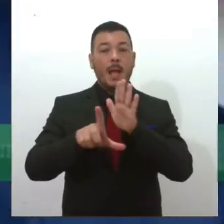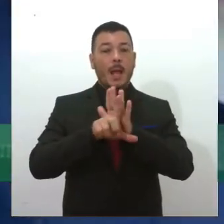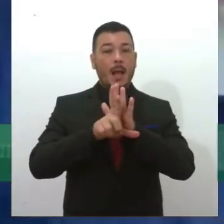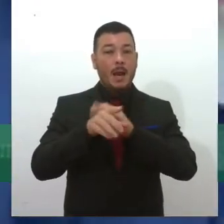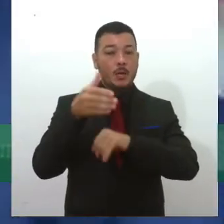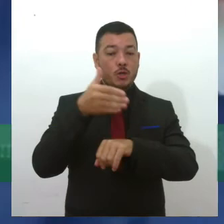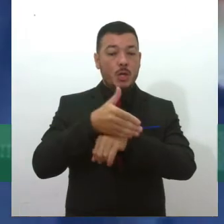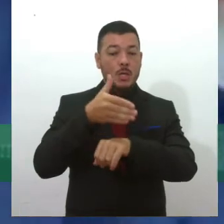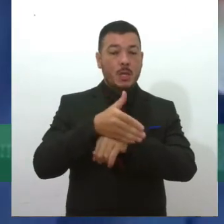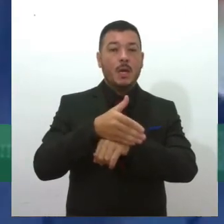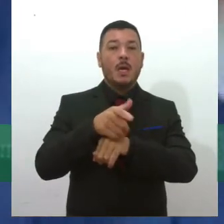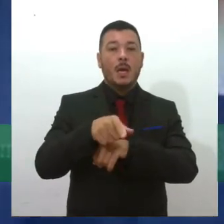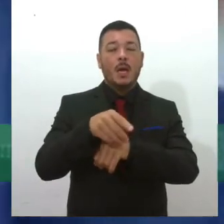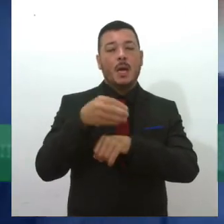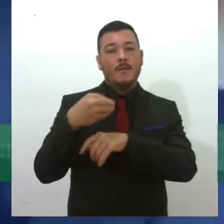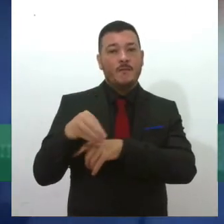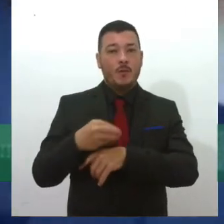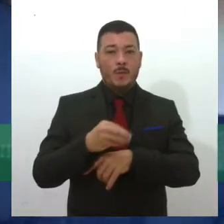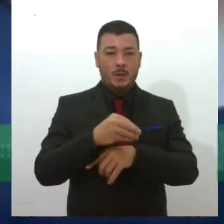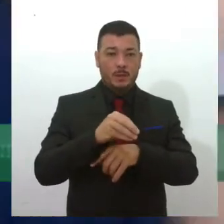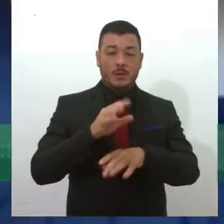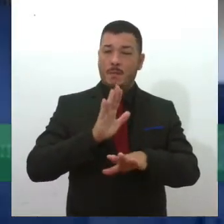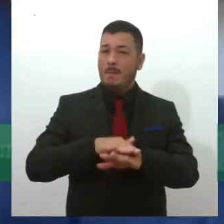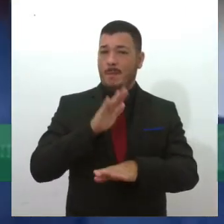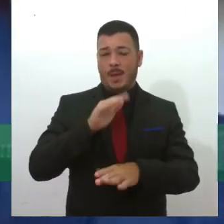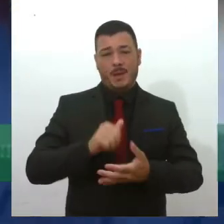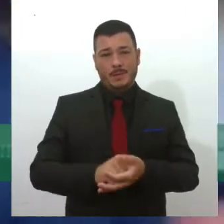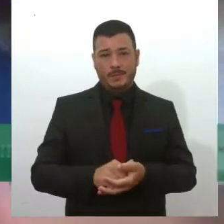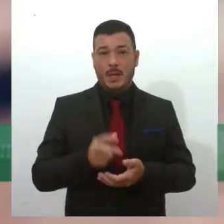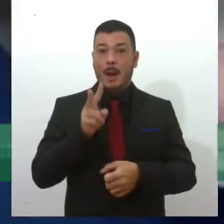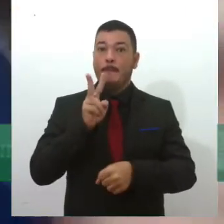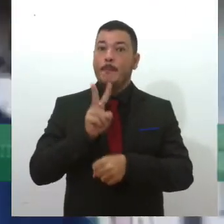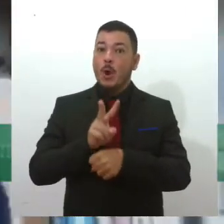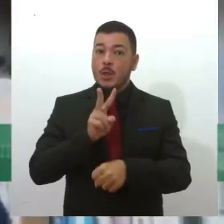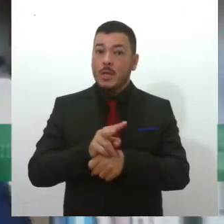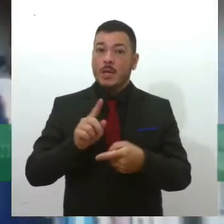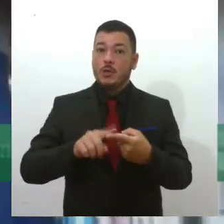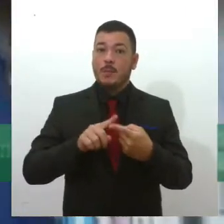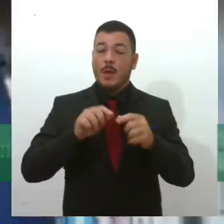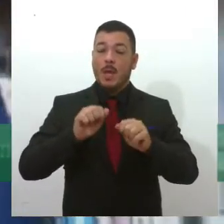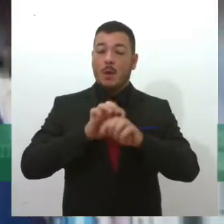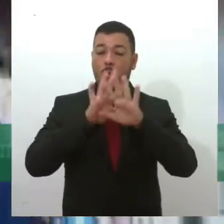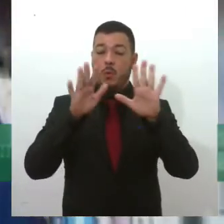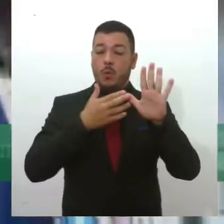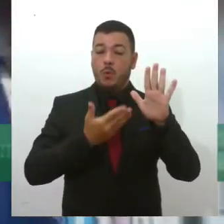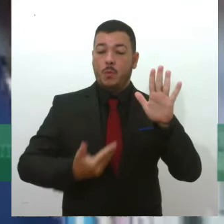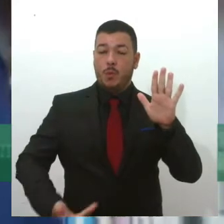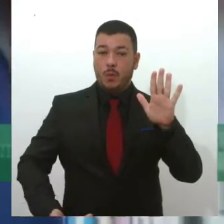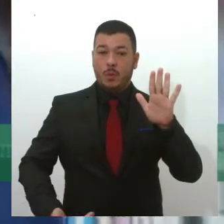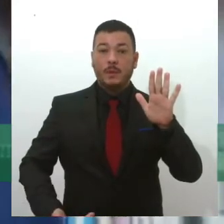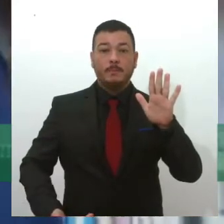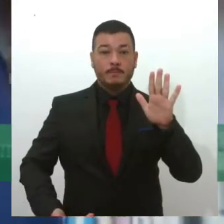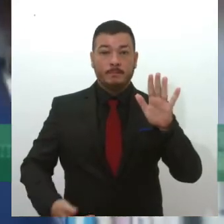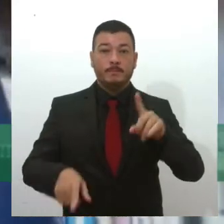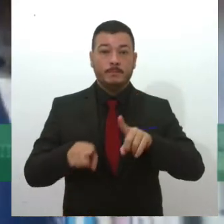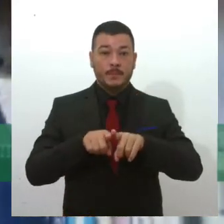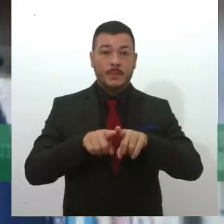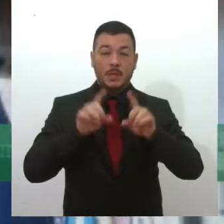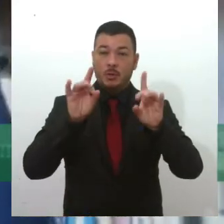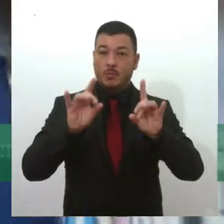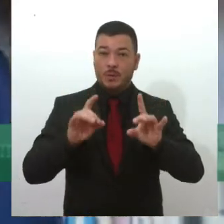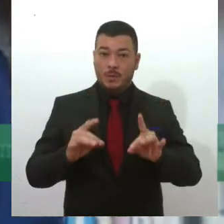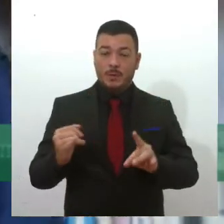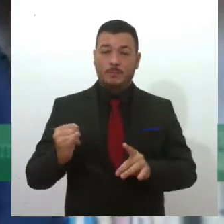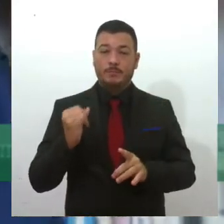ela vai mais além, protege a transparência pública num nível especialmente